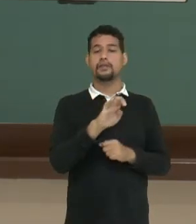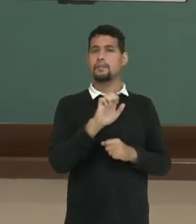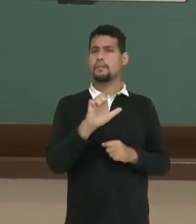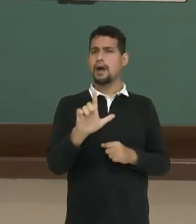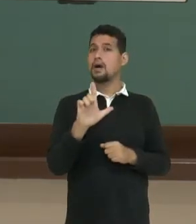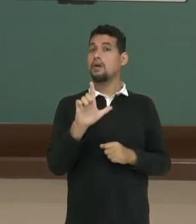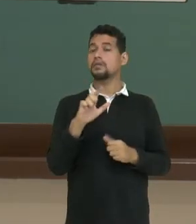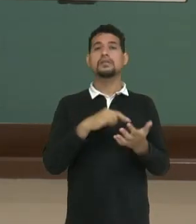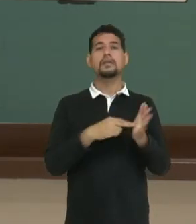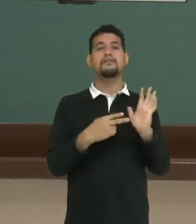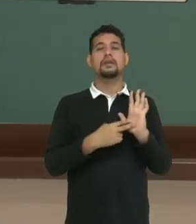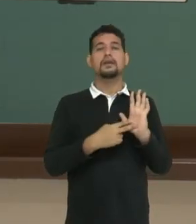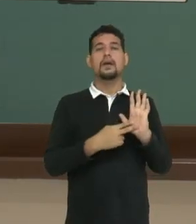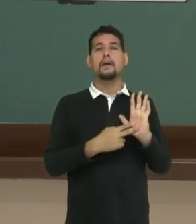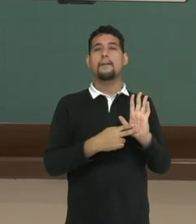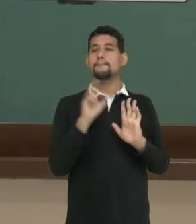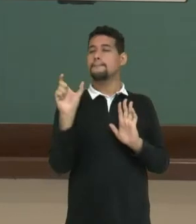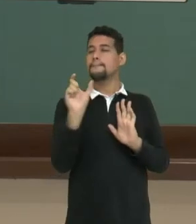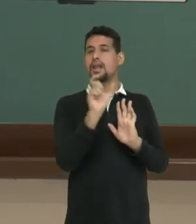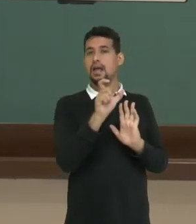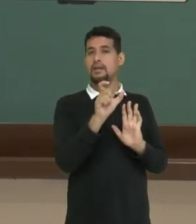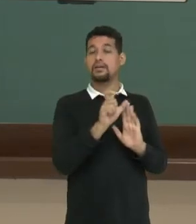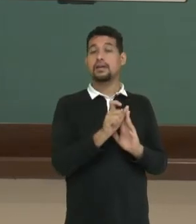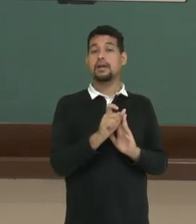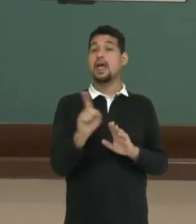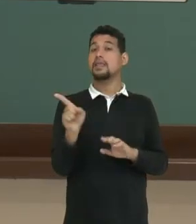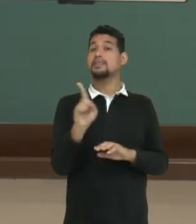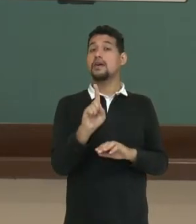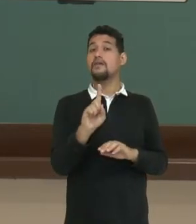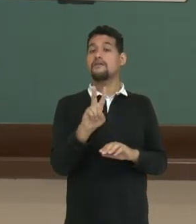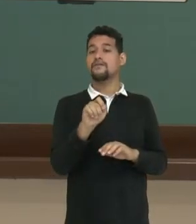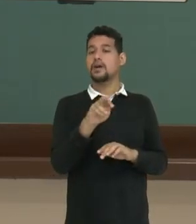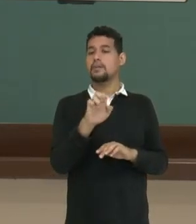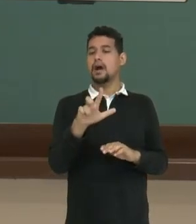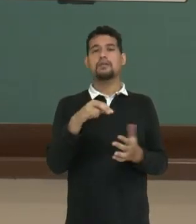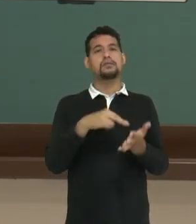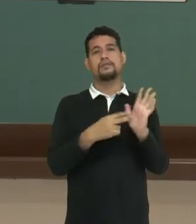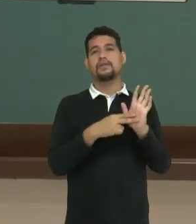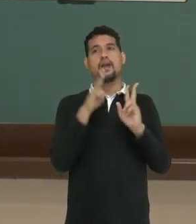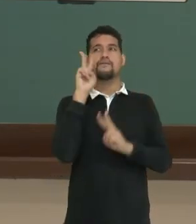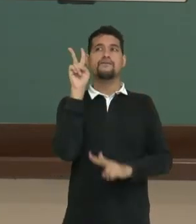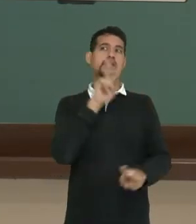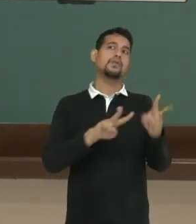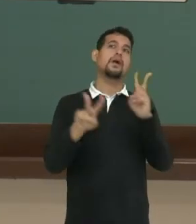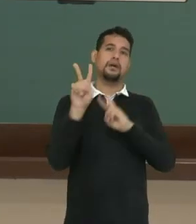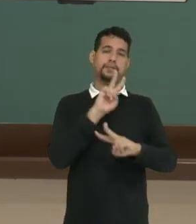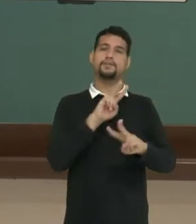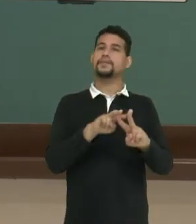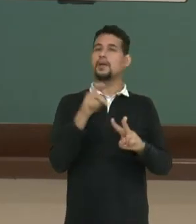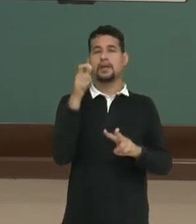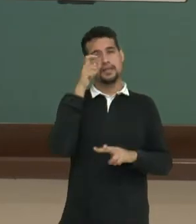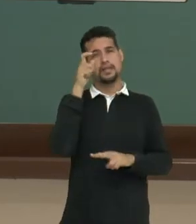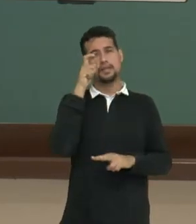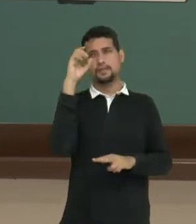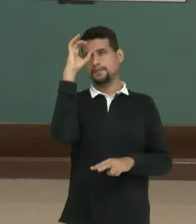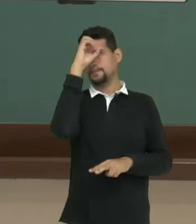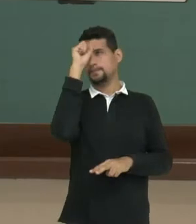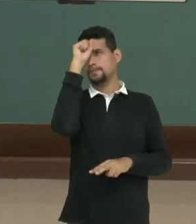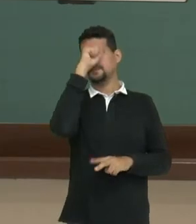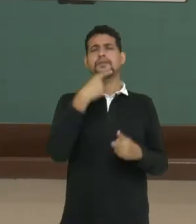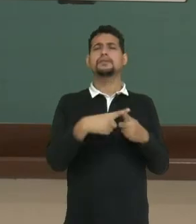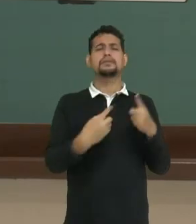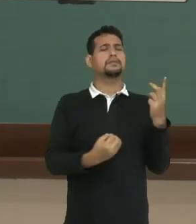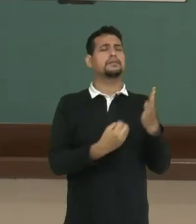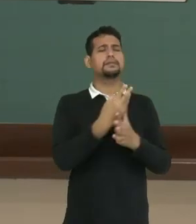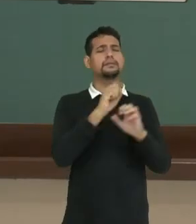verbal, imagens, fotos, desenhos, ilustrações, também chamada de linguagem visual. Então é interessante prestar atenção, porque quem elabora